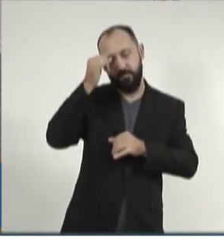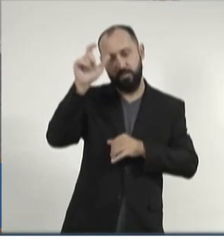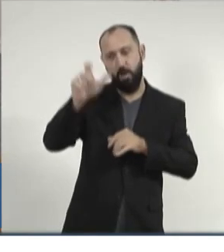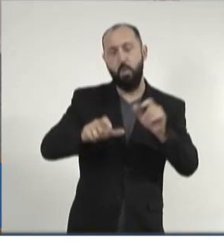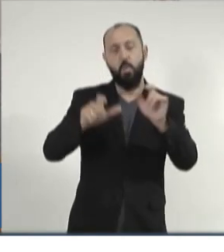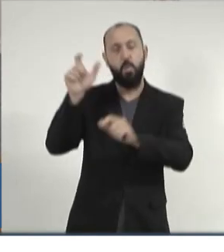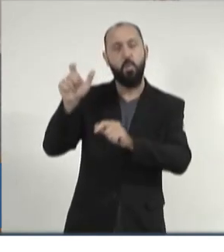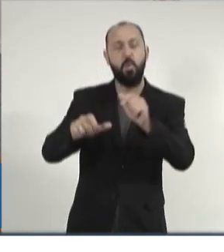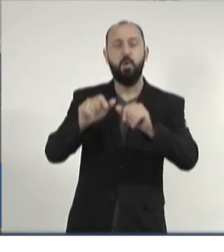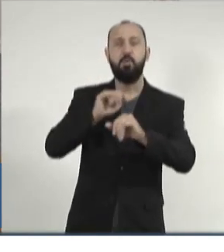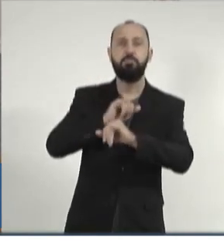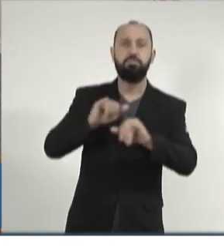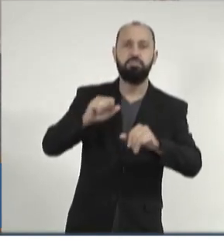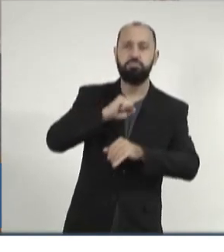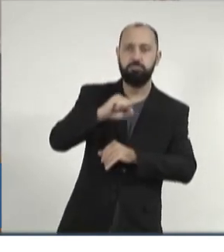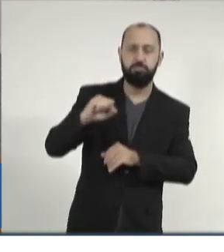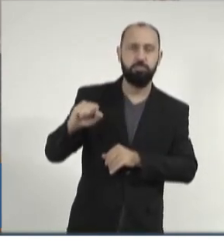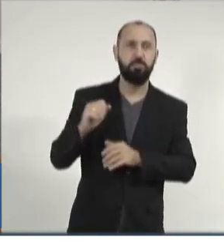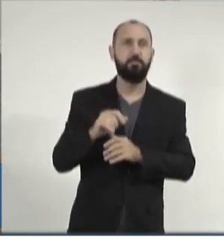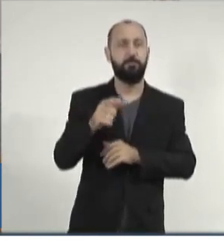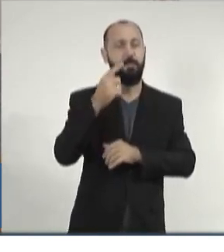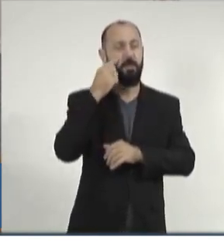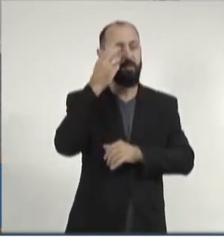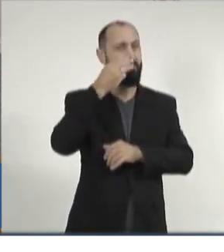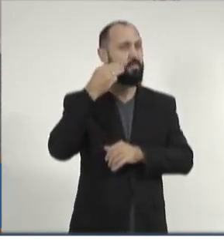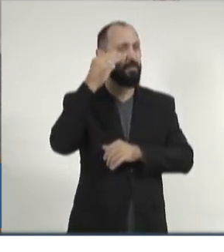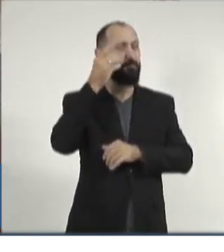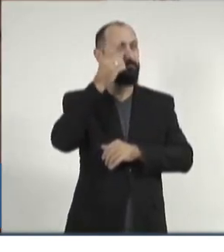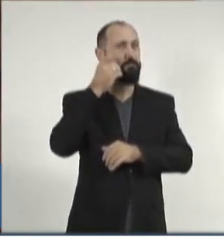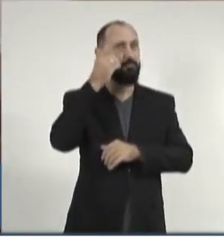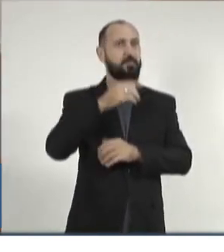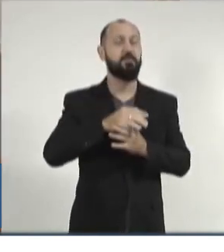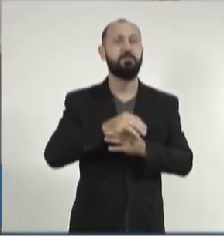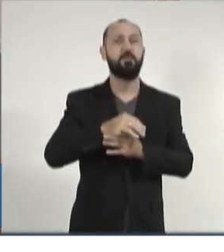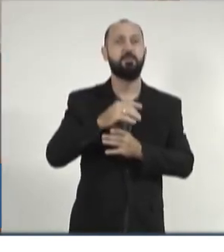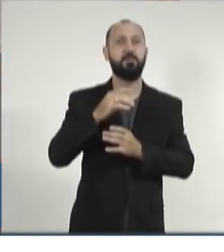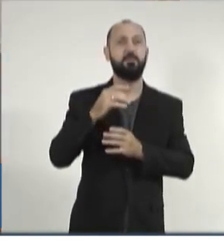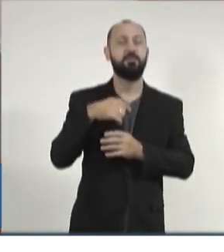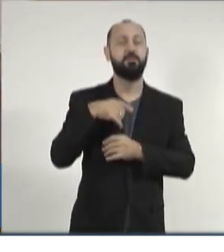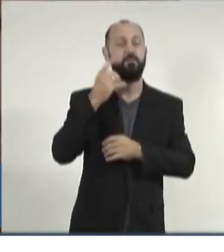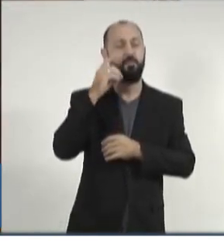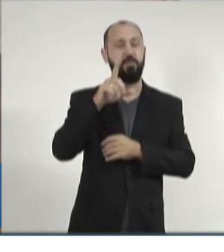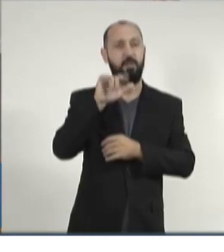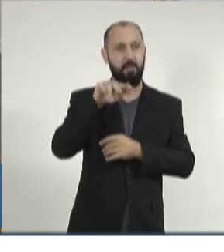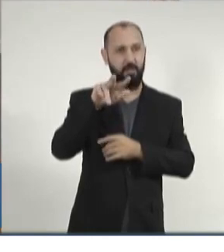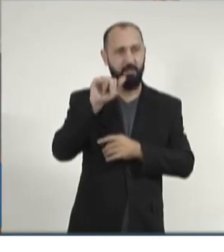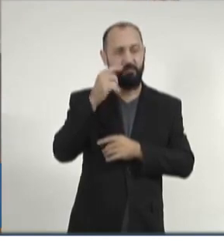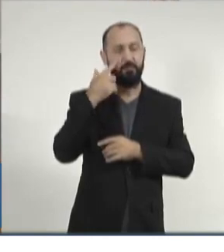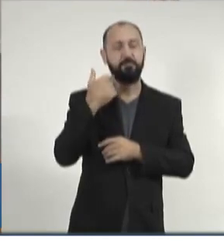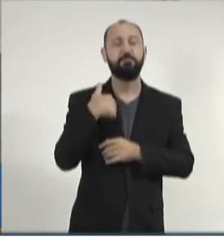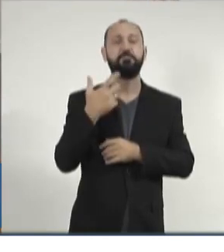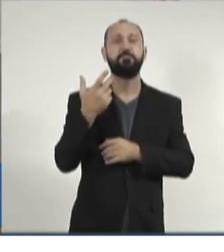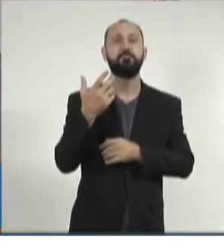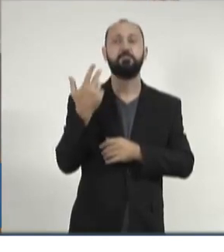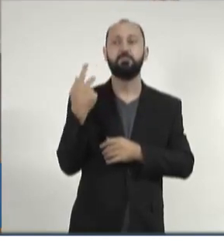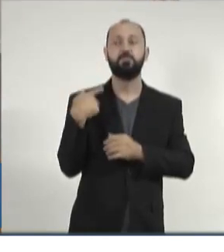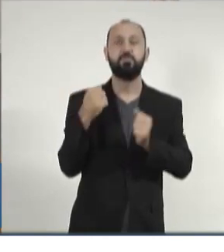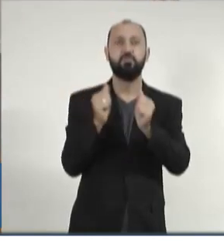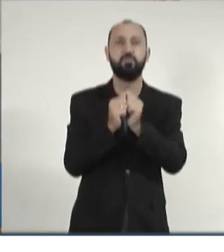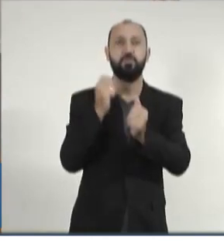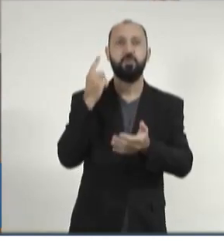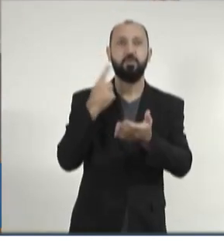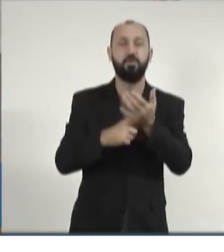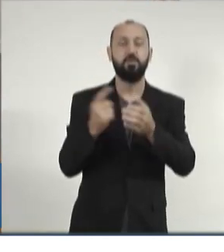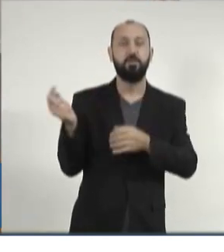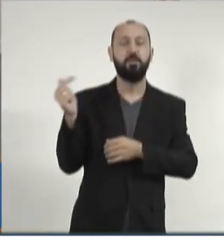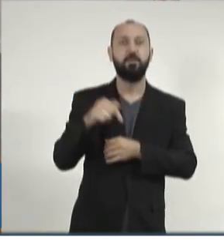feminicídio. E aí, deputada, a senhora mencionou a fala da doutora Lívia, né, que a senhora achou super importante. Nós confabulamos para